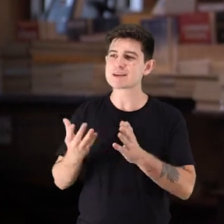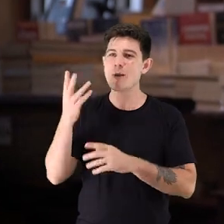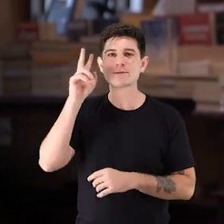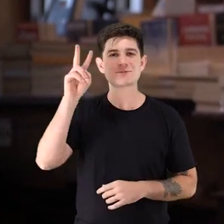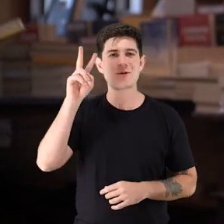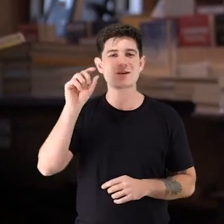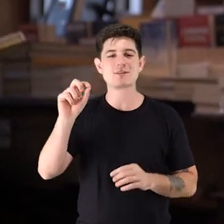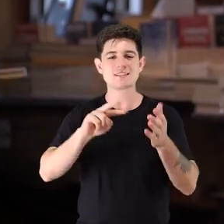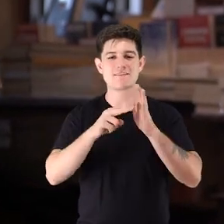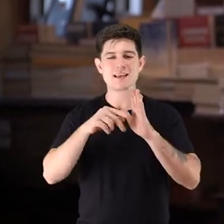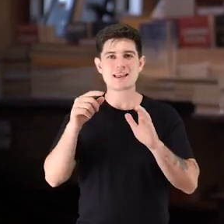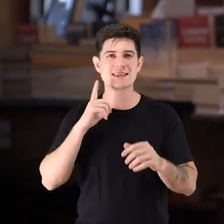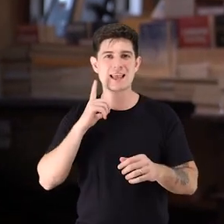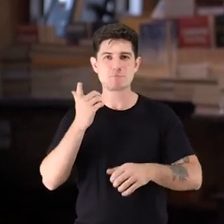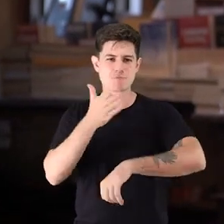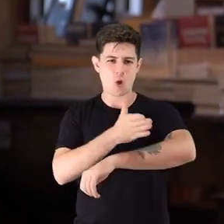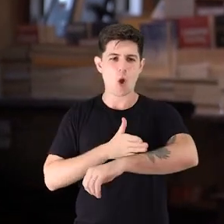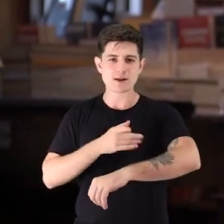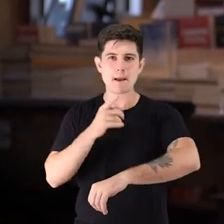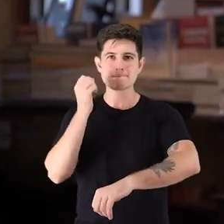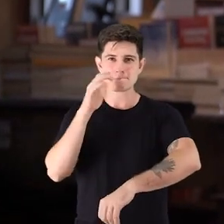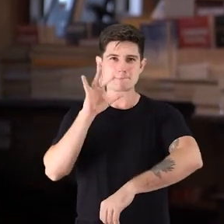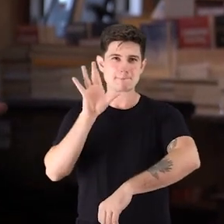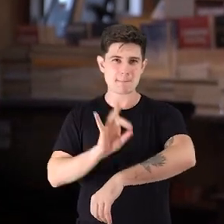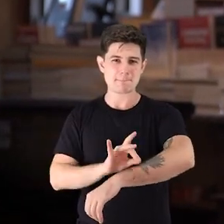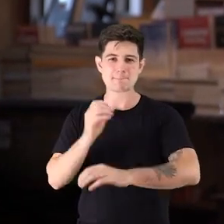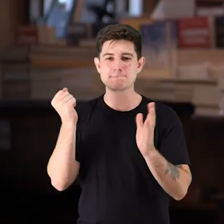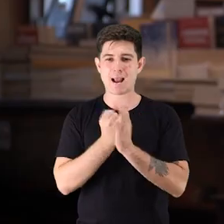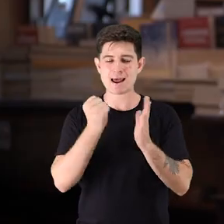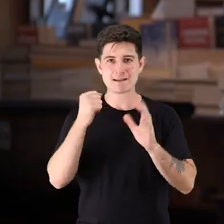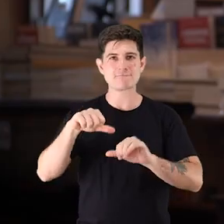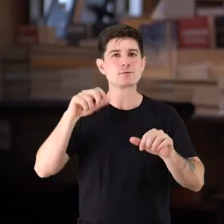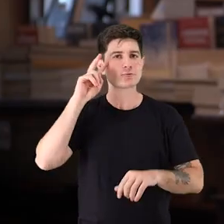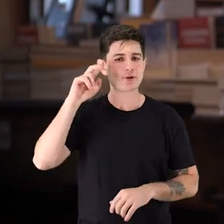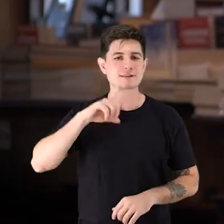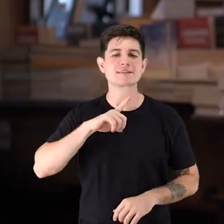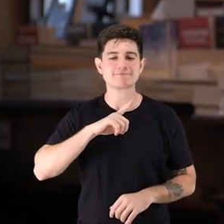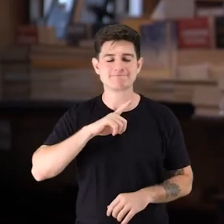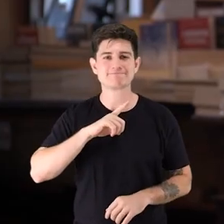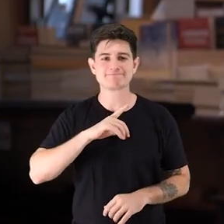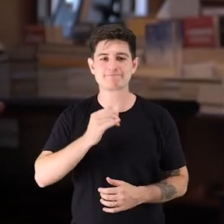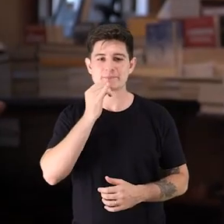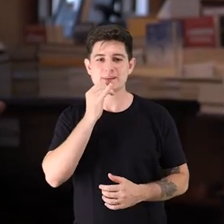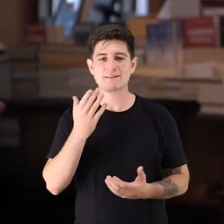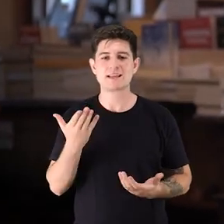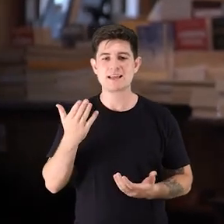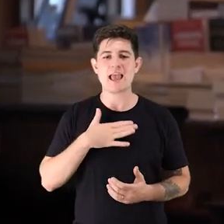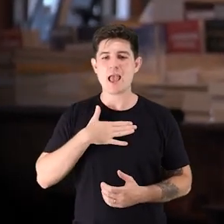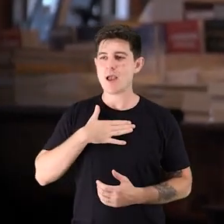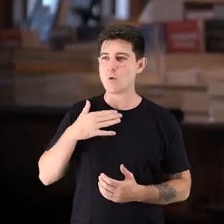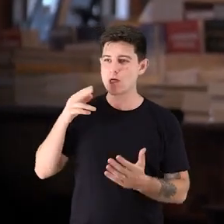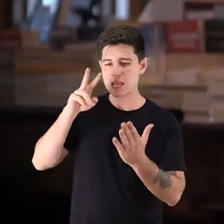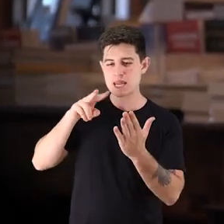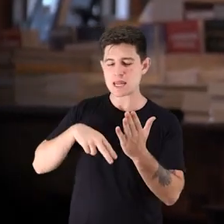narrativa mostrando que toda marca conta uma história, toda cicatriz conta uma história que muita gente fala assim.